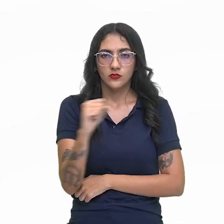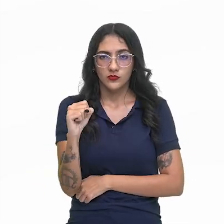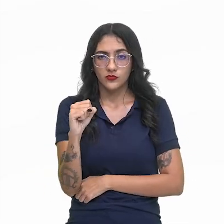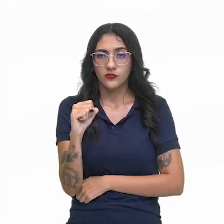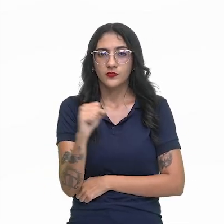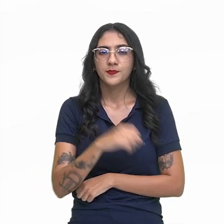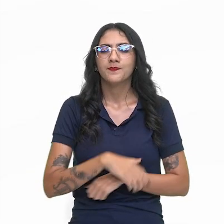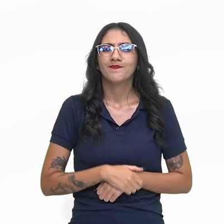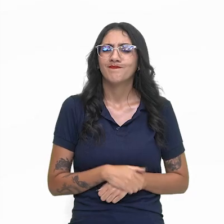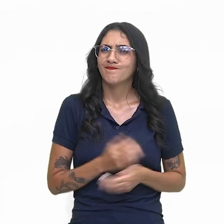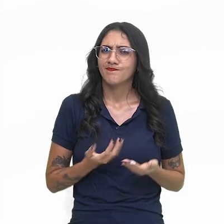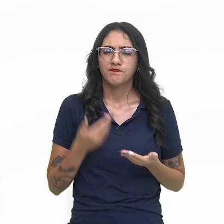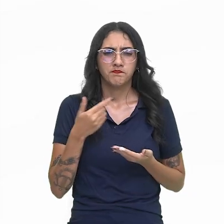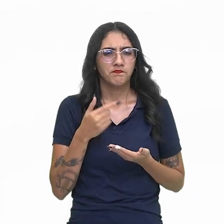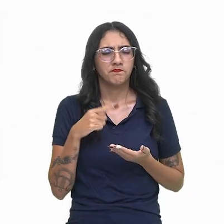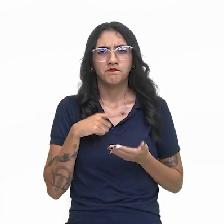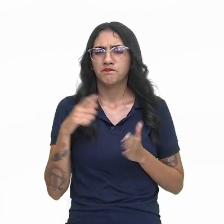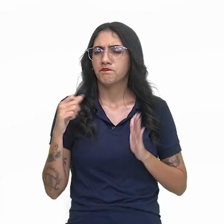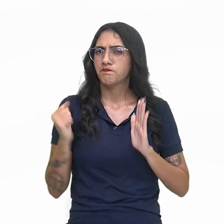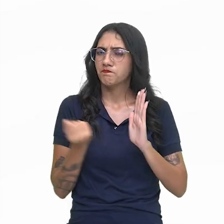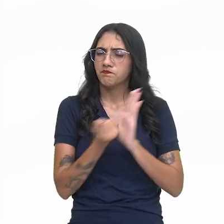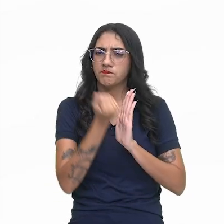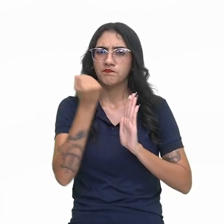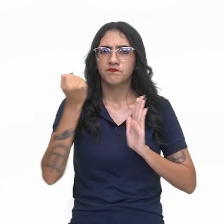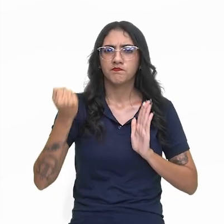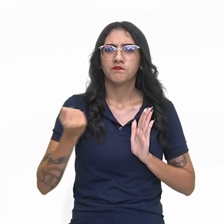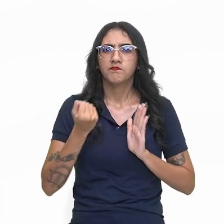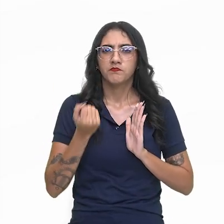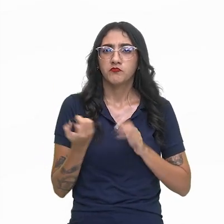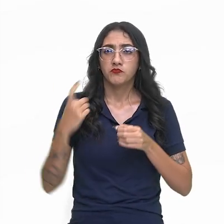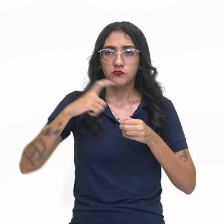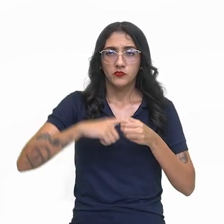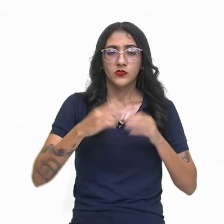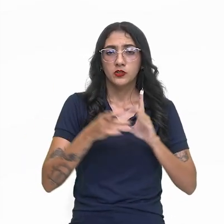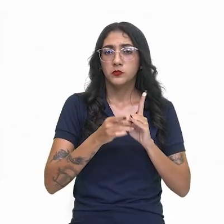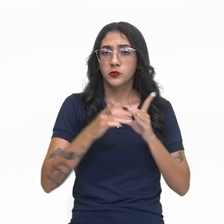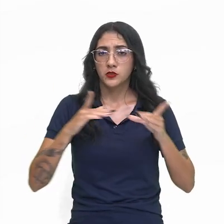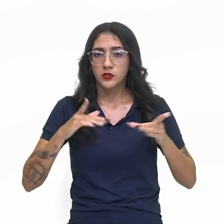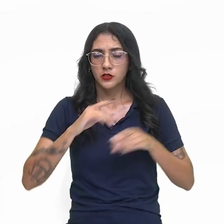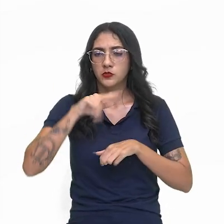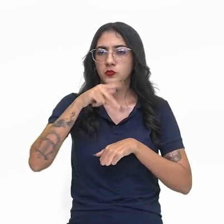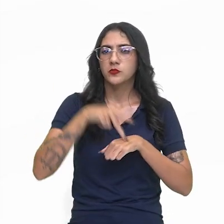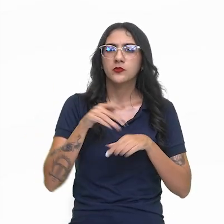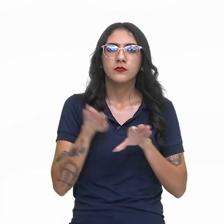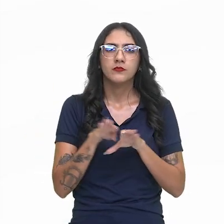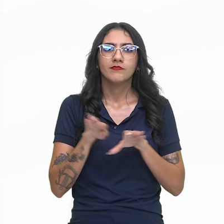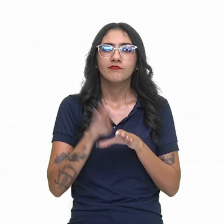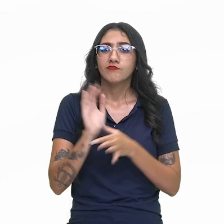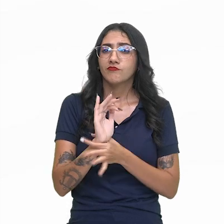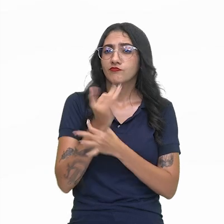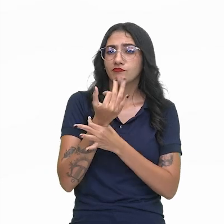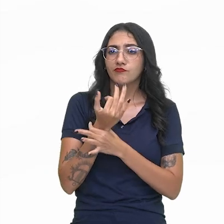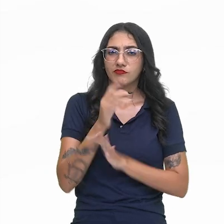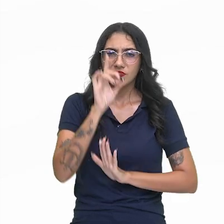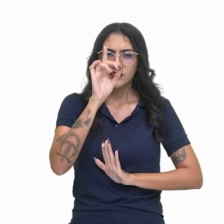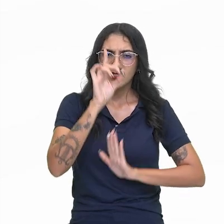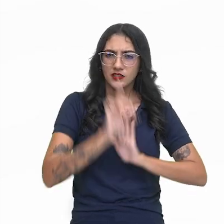1988, um marco para a redemocratização do país e para a garantia de direitos